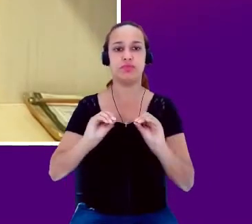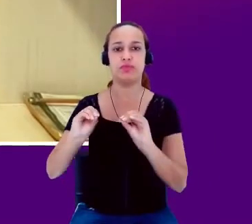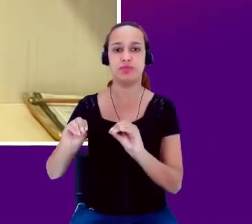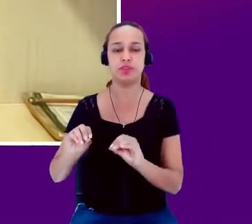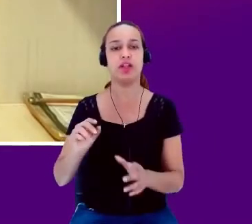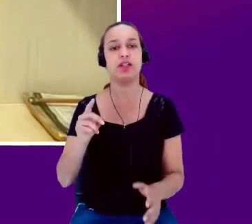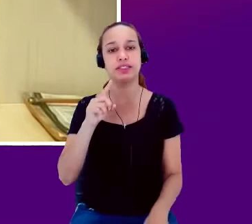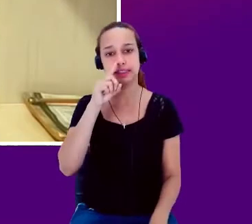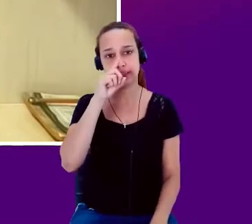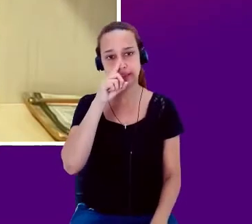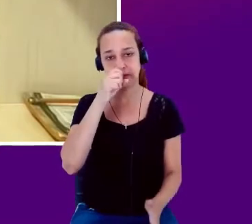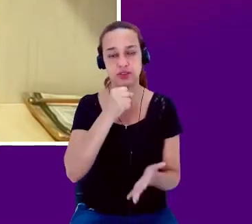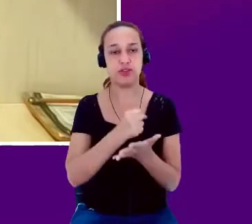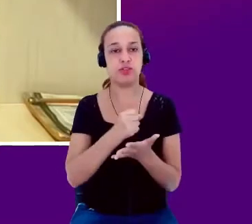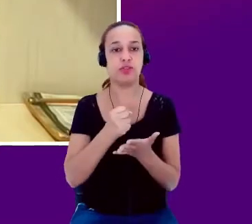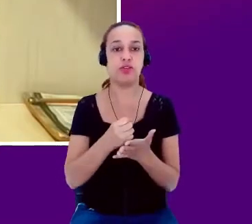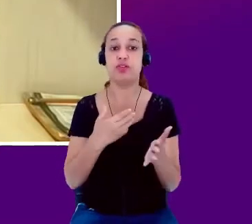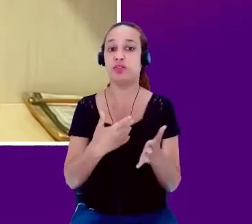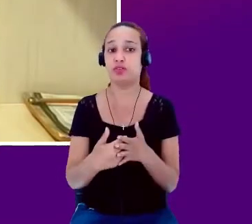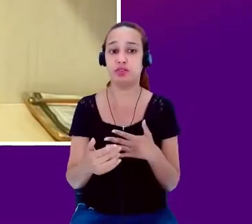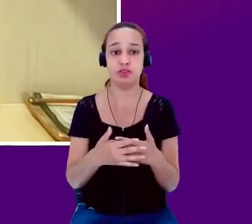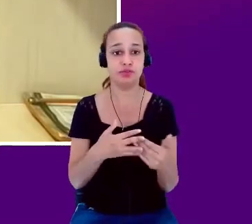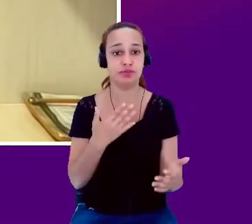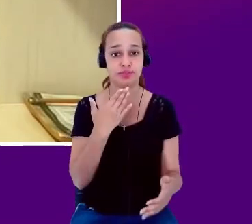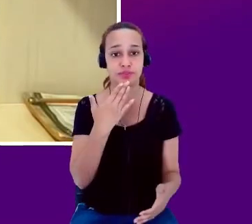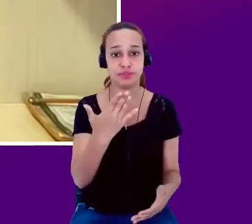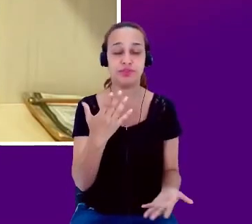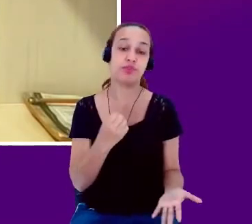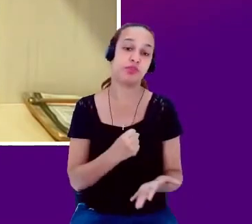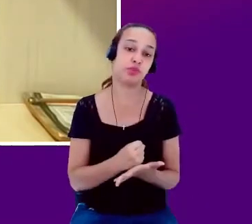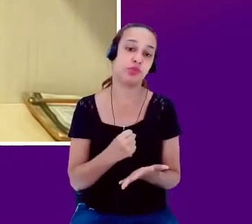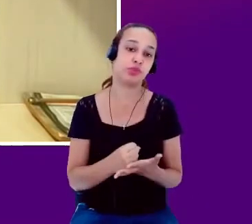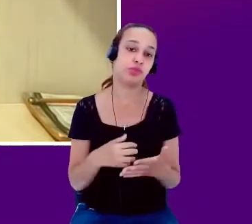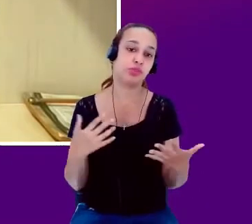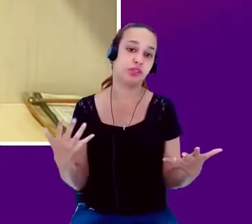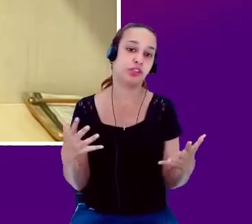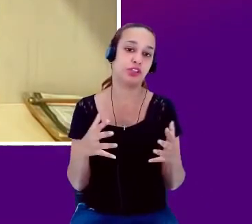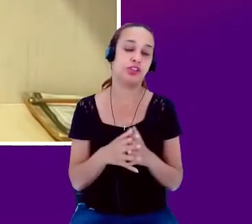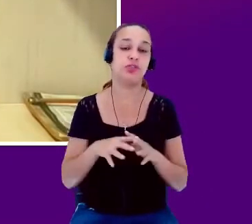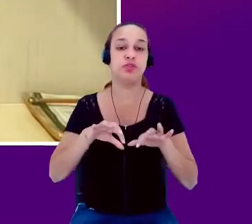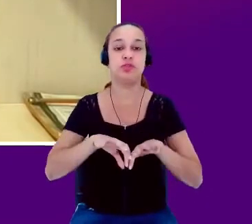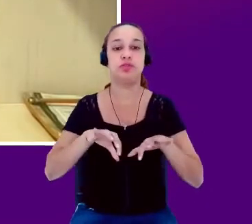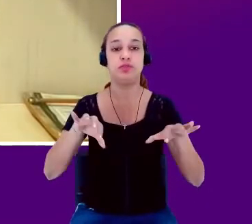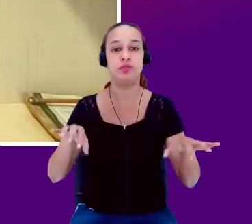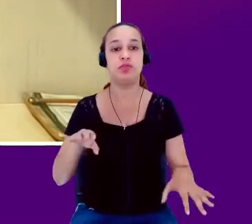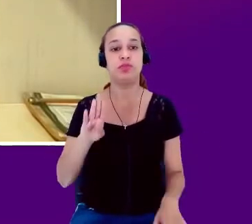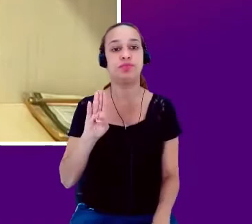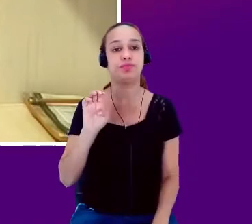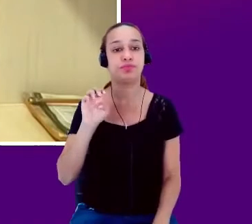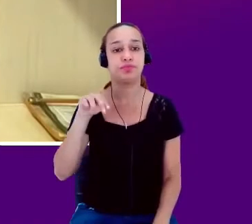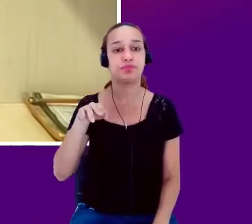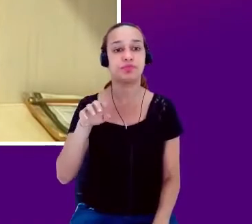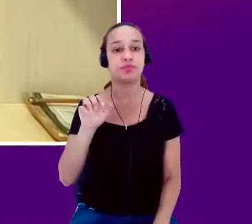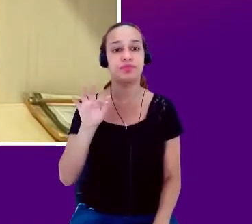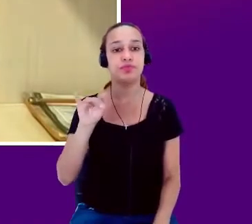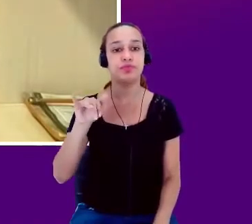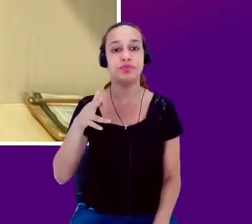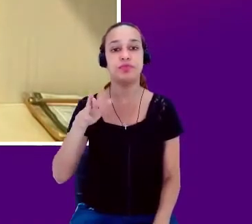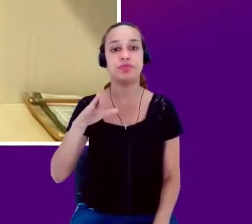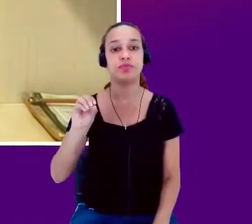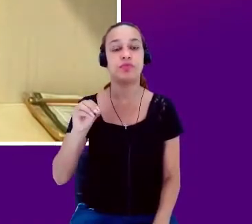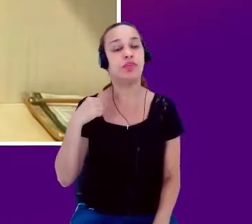na contratação de qualquer modalidade, né, assim como na contratação e na exclusão de beneficiários. Então, eu penso,